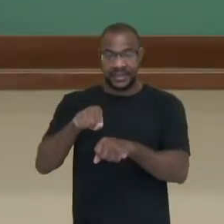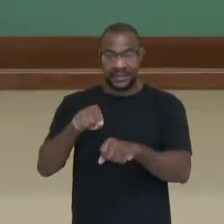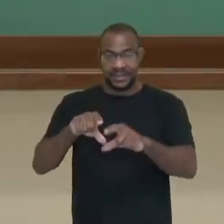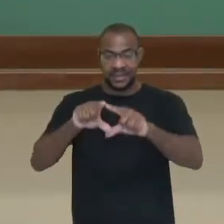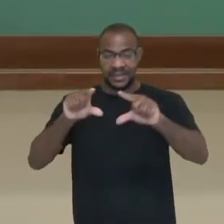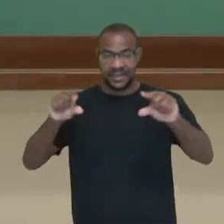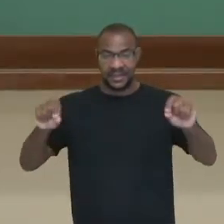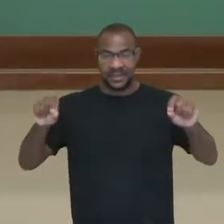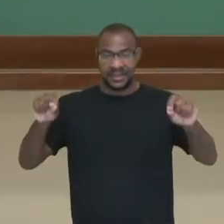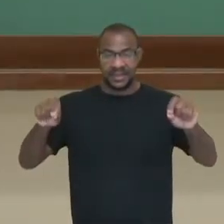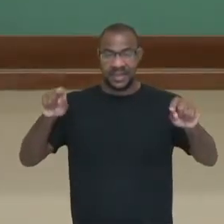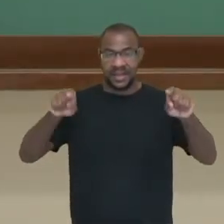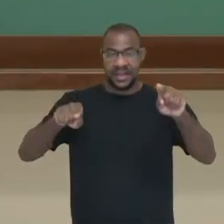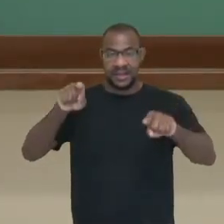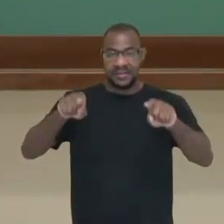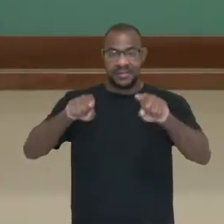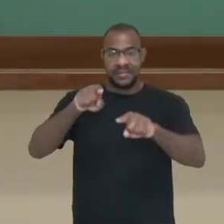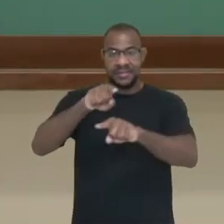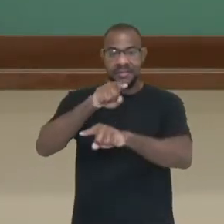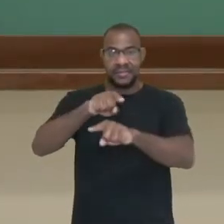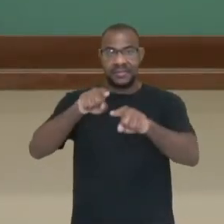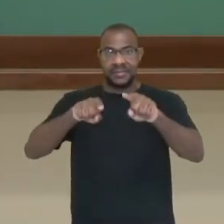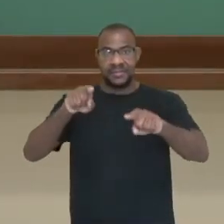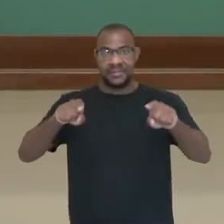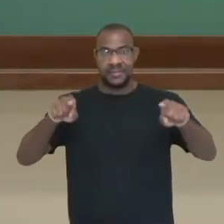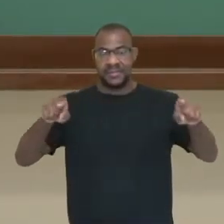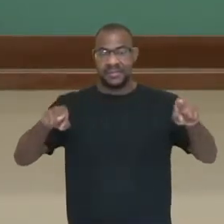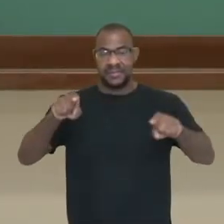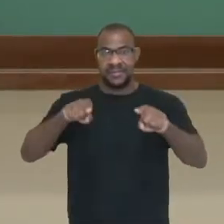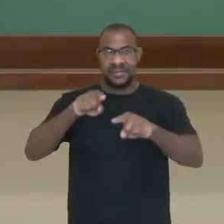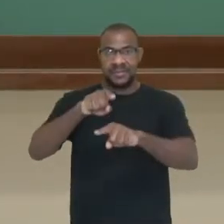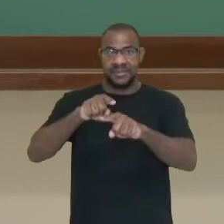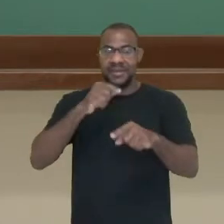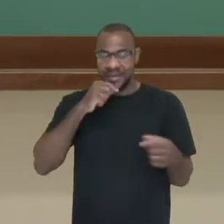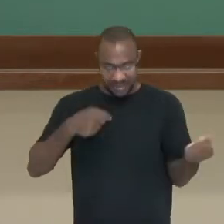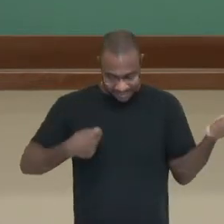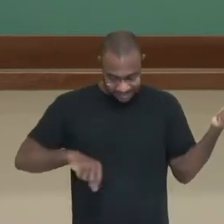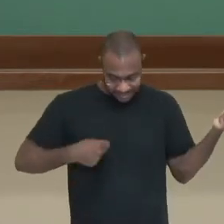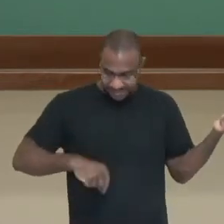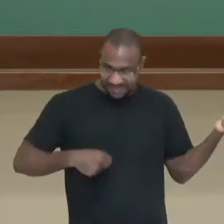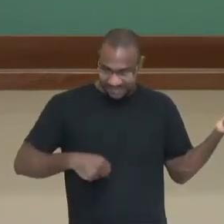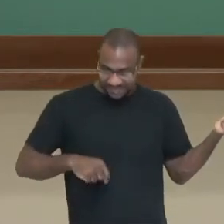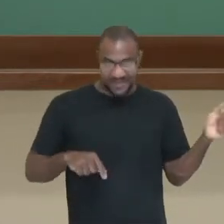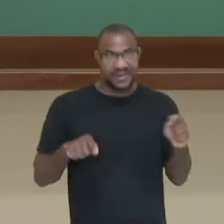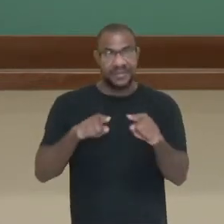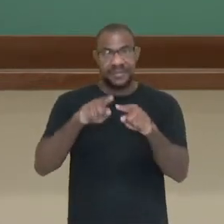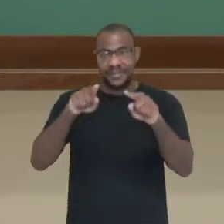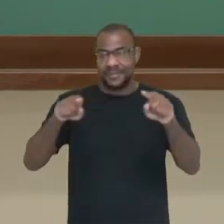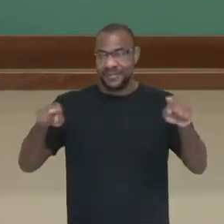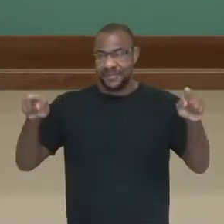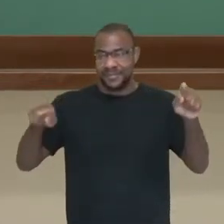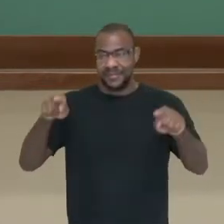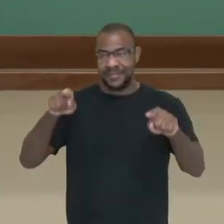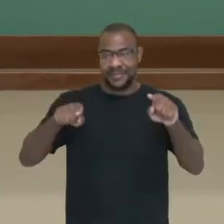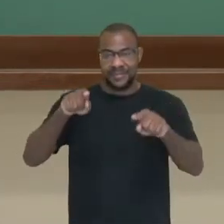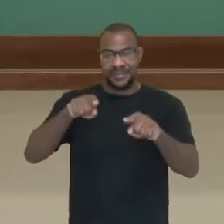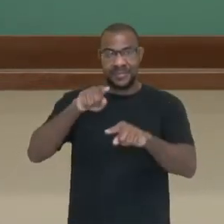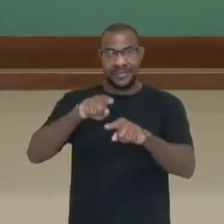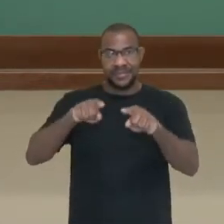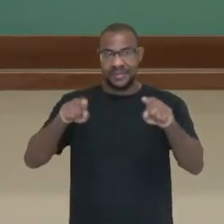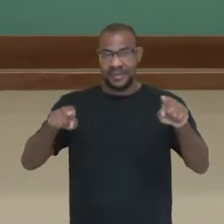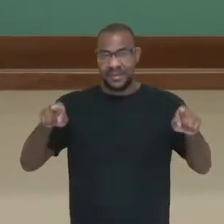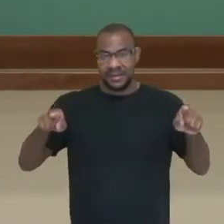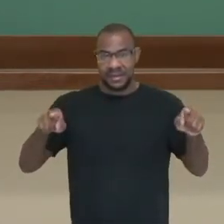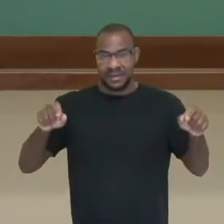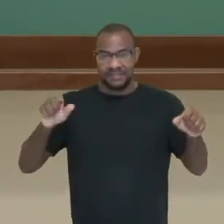Ou seja, pegou o violão, está lá, tem uma parte que está amarrado lá na frente, uma parte aqui atrás. Cara, está travado